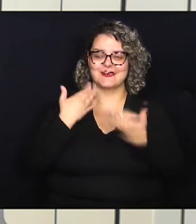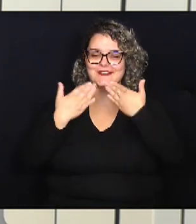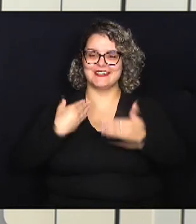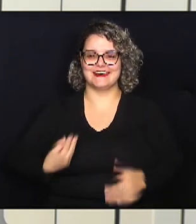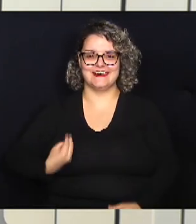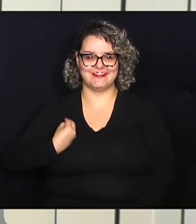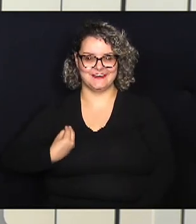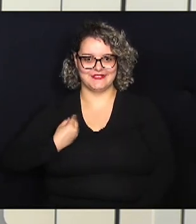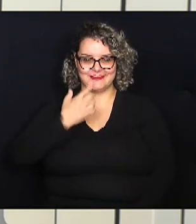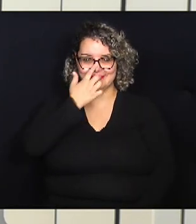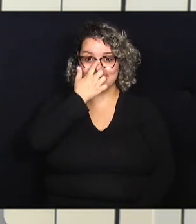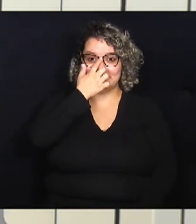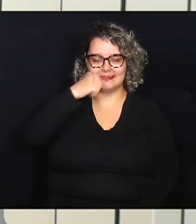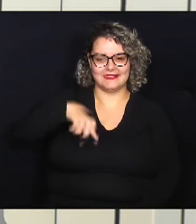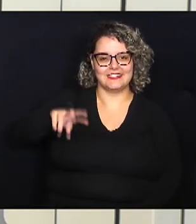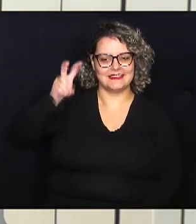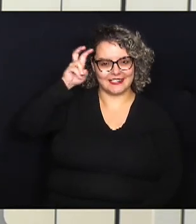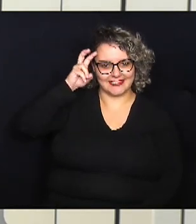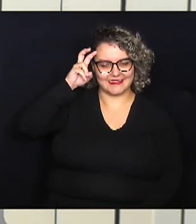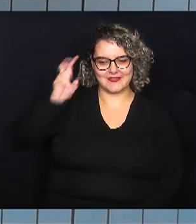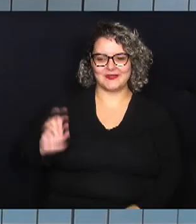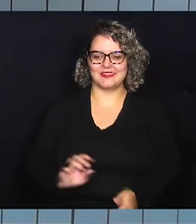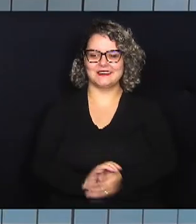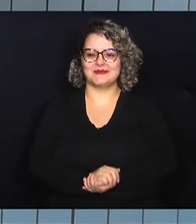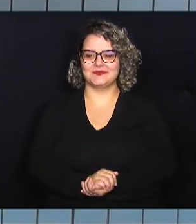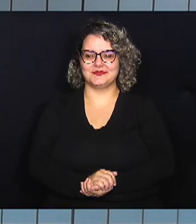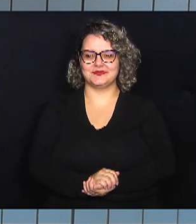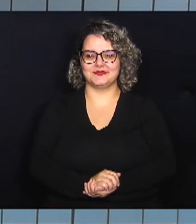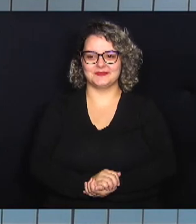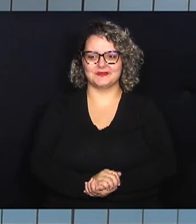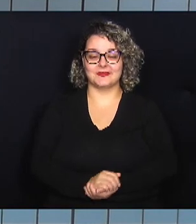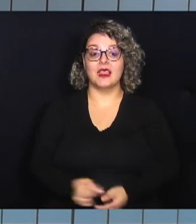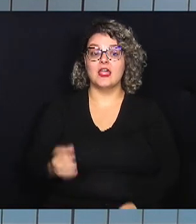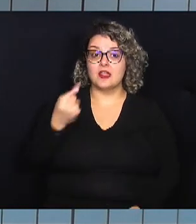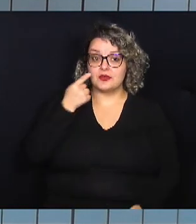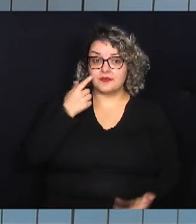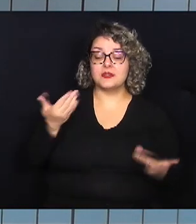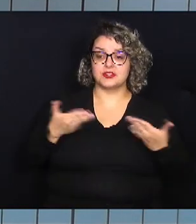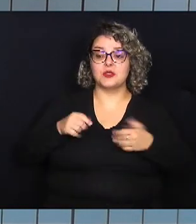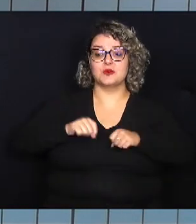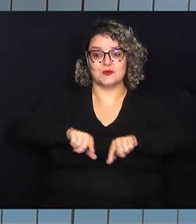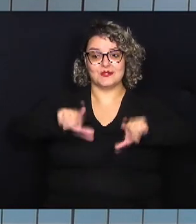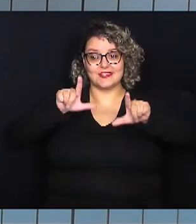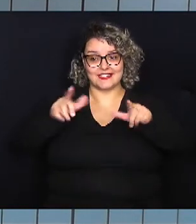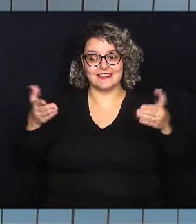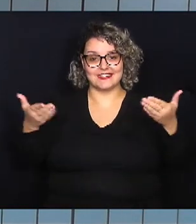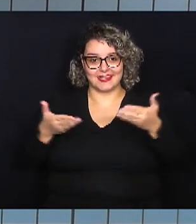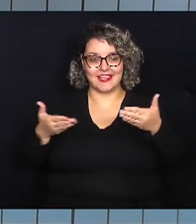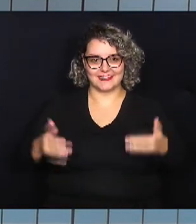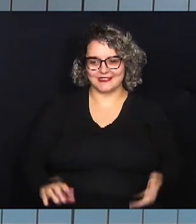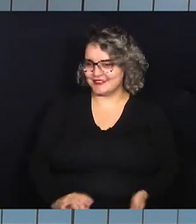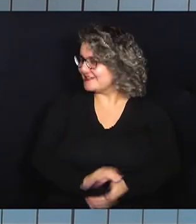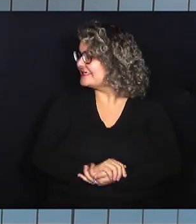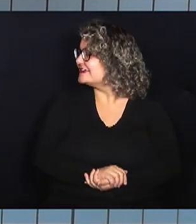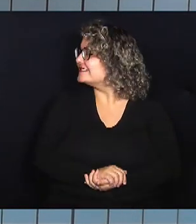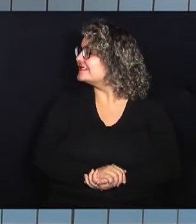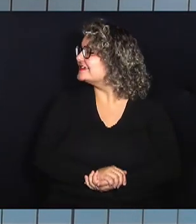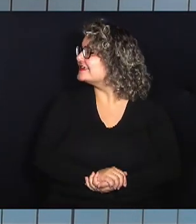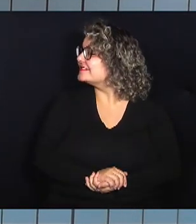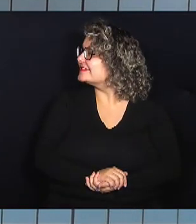conversa ao vivo nesta quinta-feira. Confira a partir de agora os destaques de hoje.